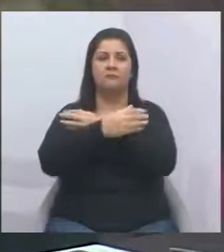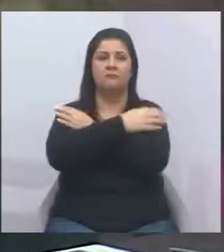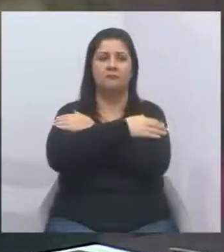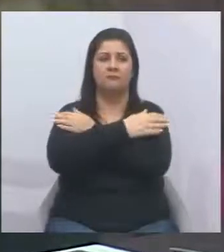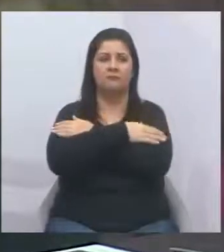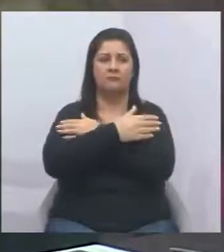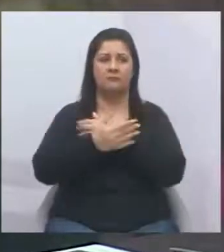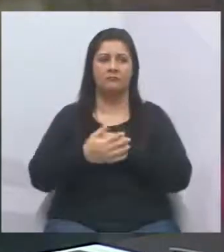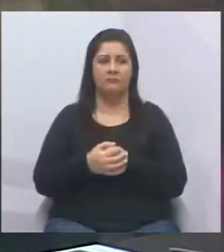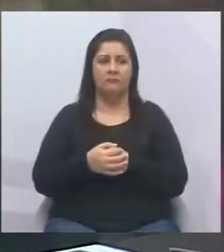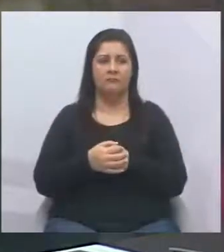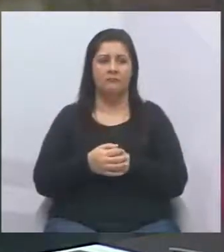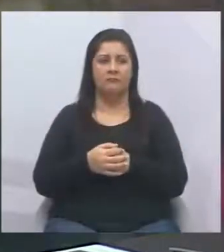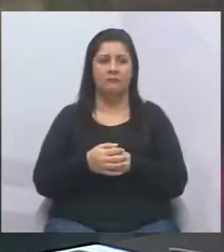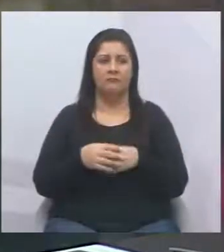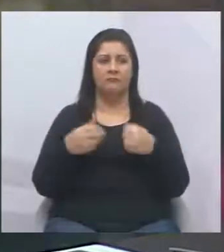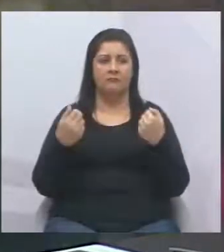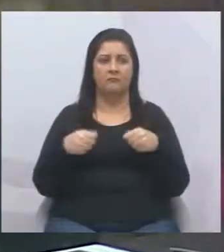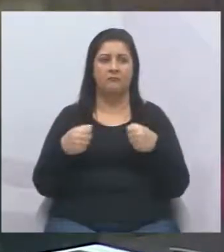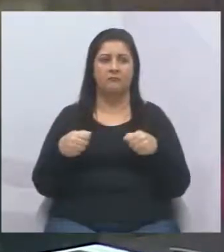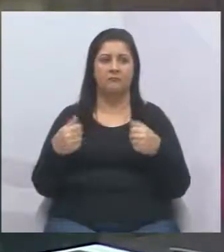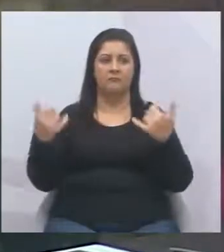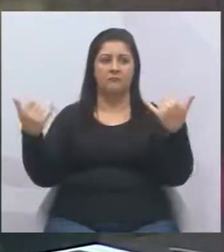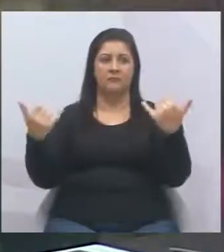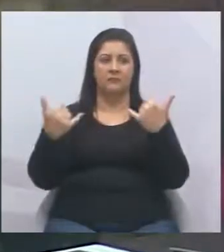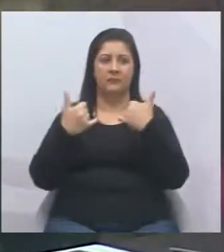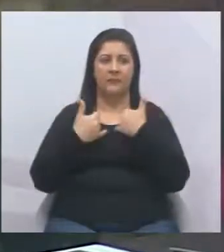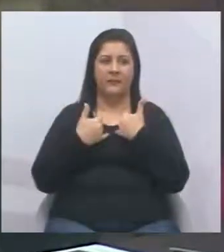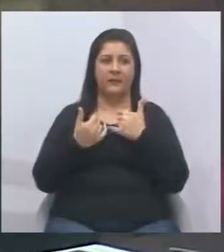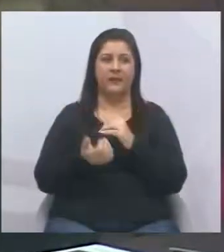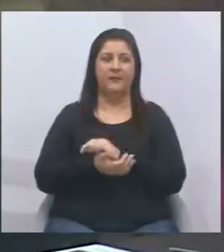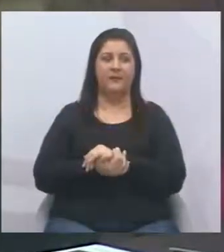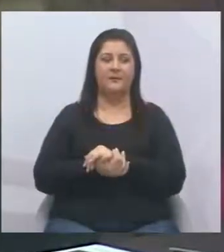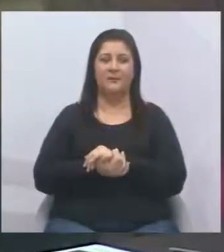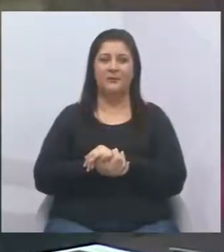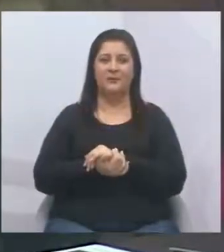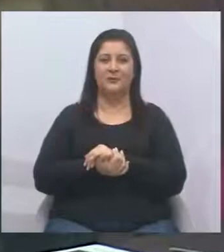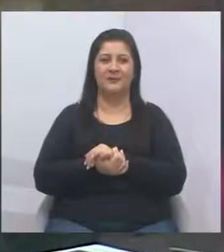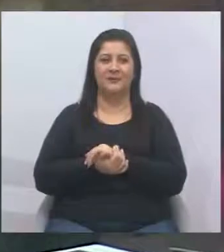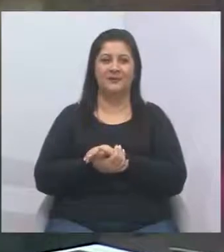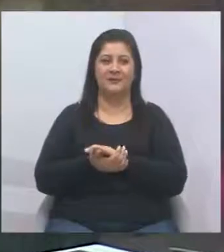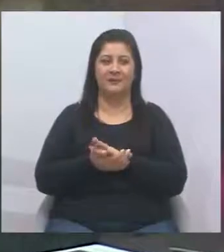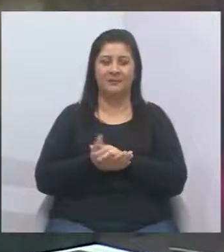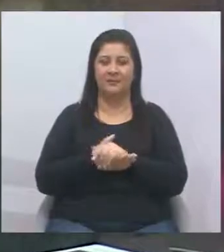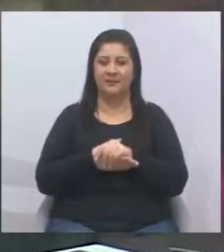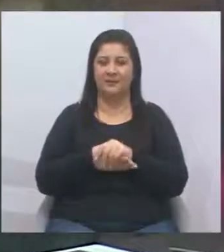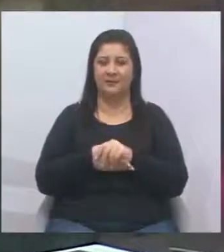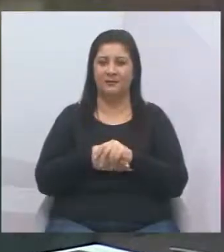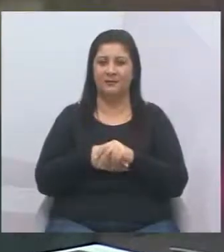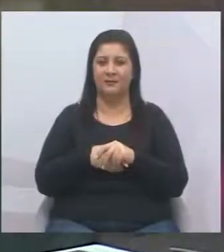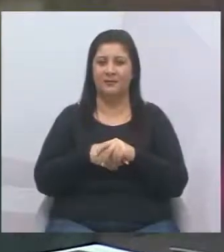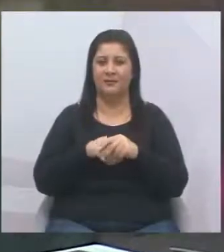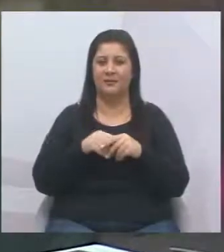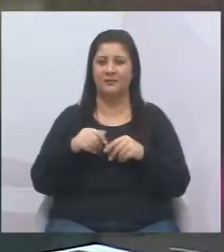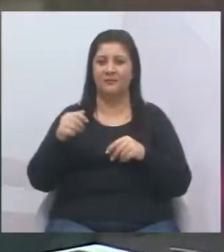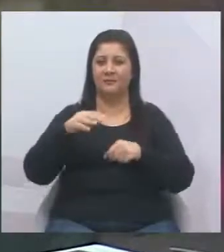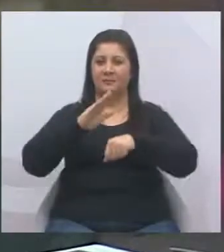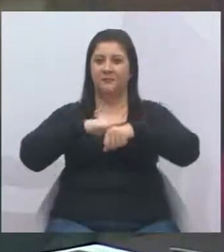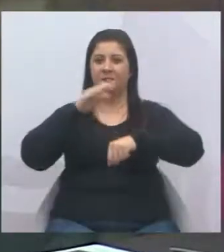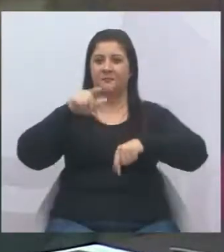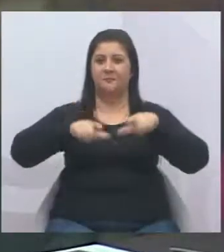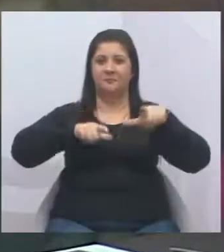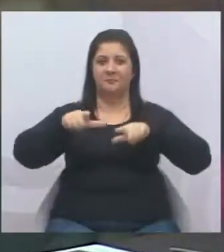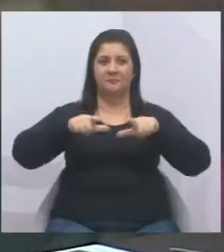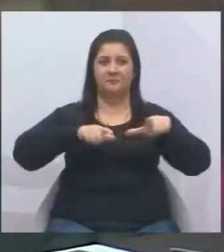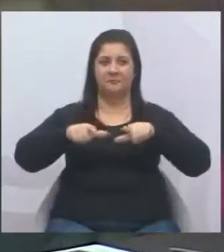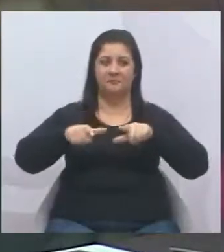cidade? Eu preciso dessa informação para que eu possa colocar mais projeto de geração de emprego nessa cidade.